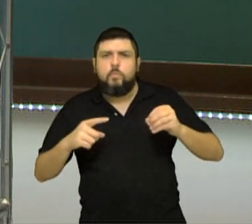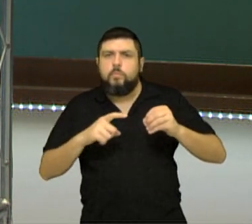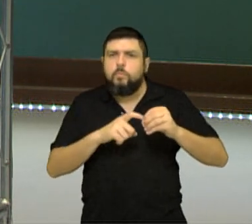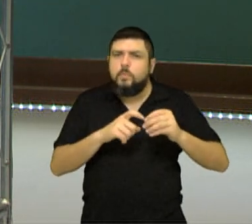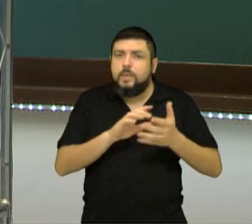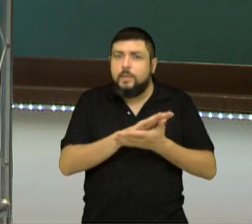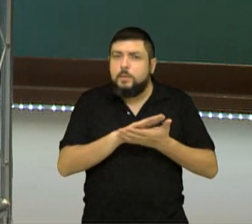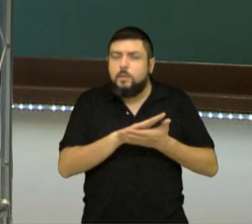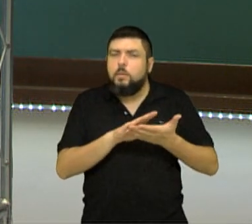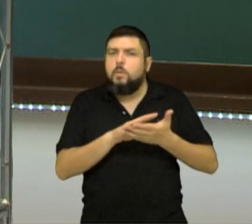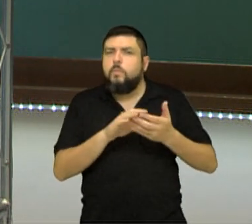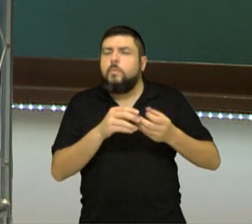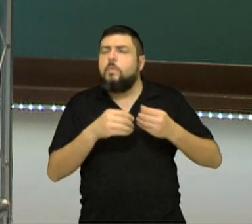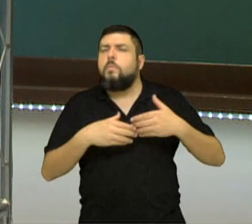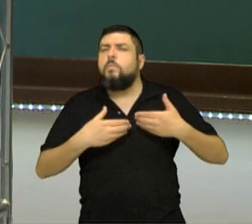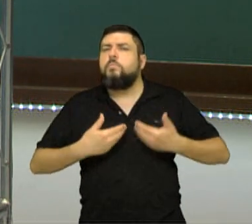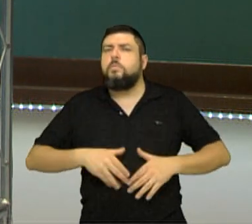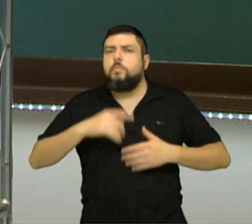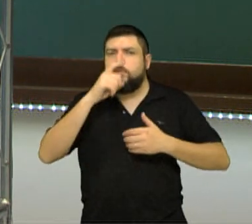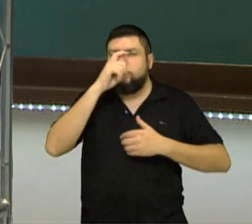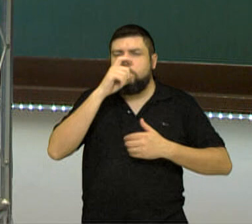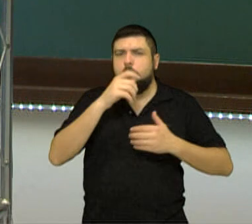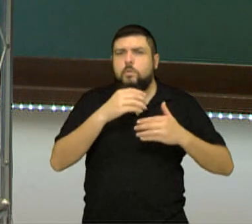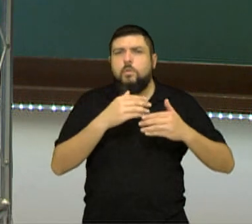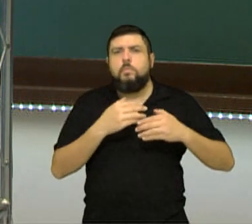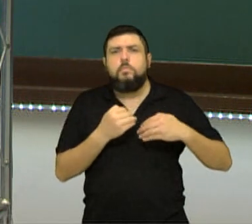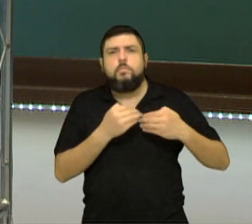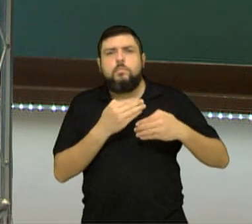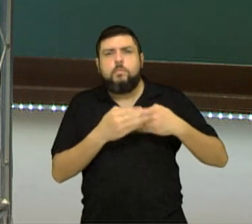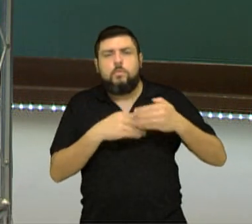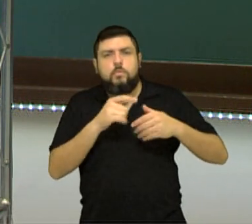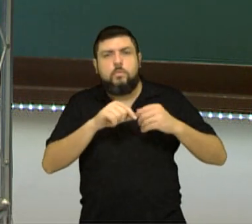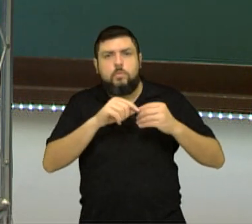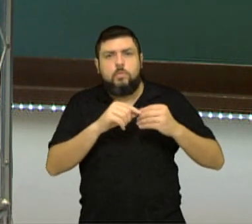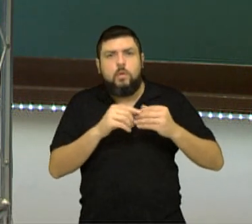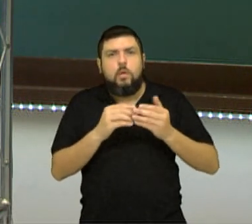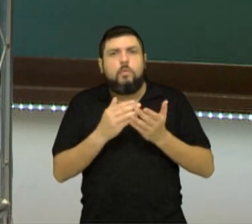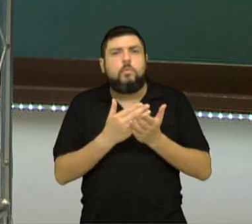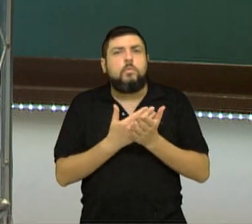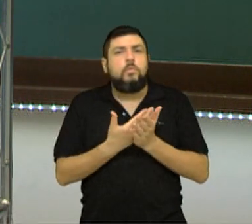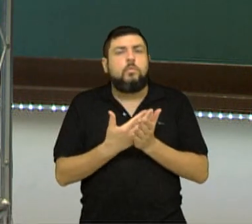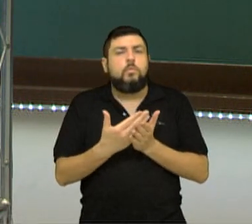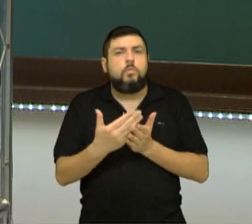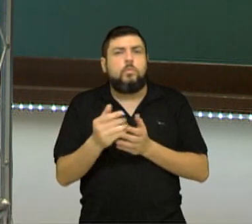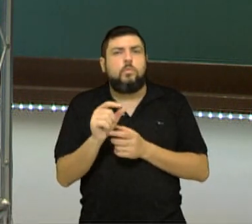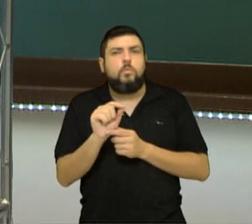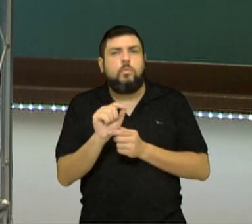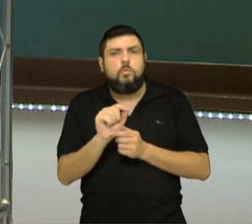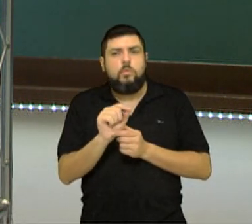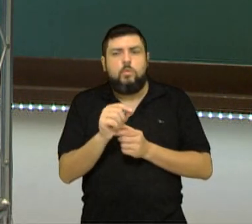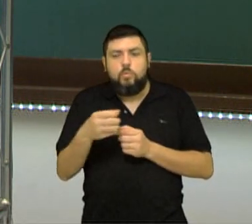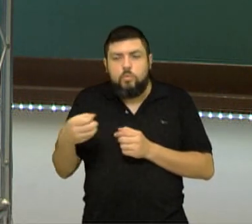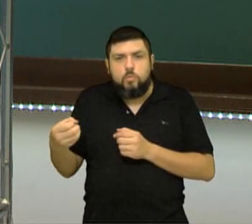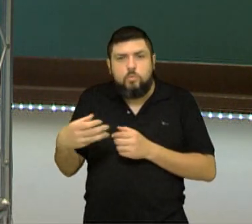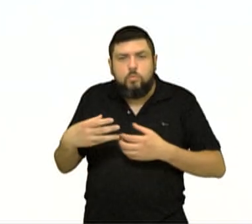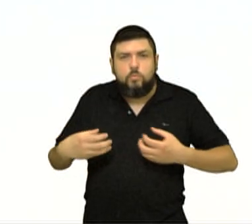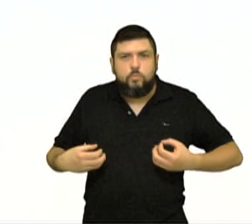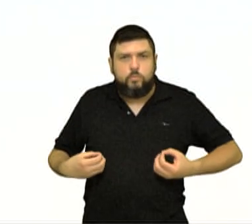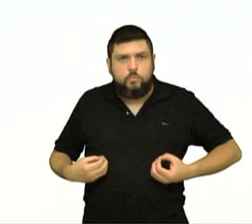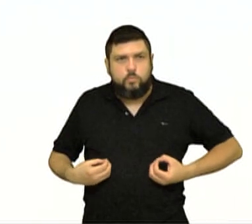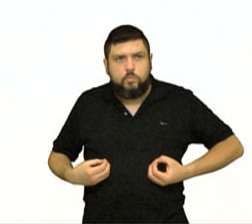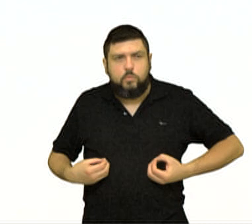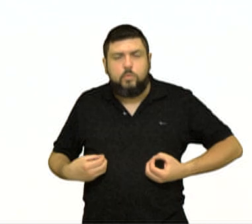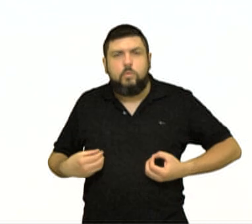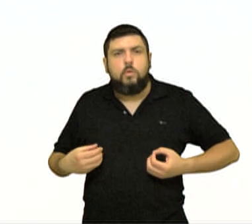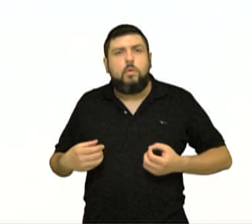da mulher, começa essa fase proliferativa, né, onde começa o amadurecimento de um novo ovócito